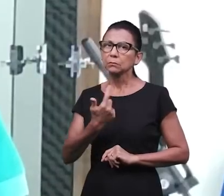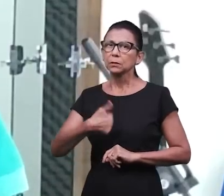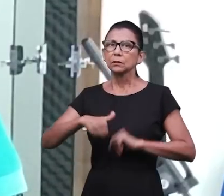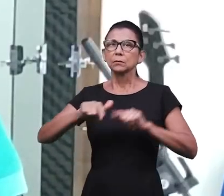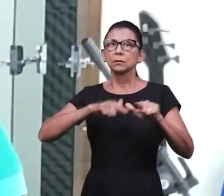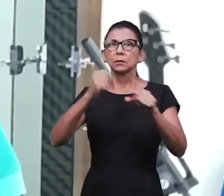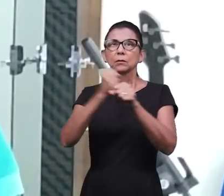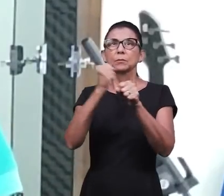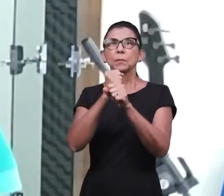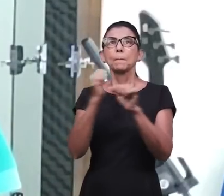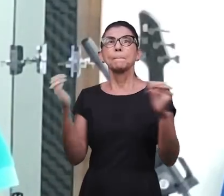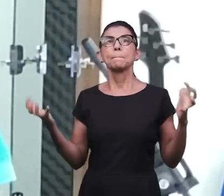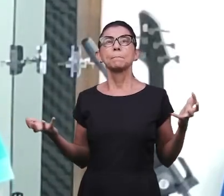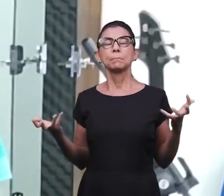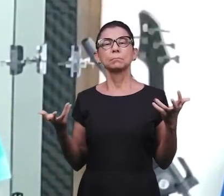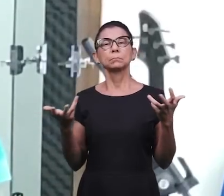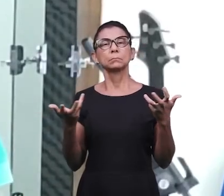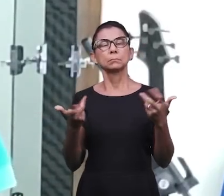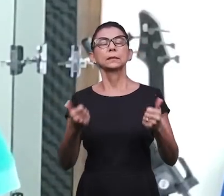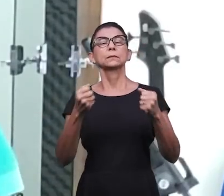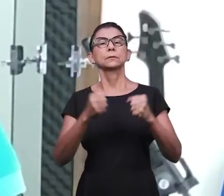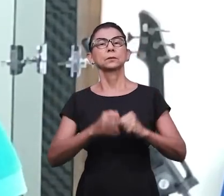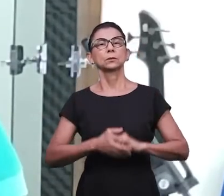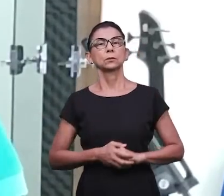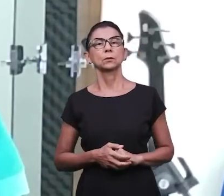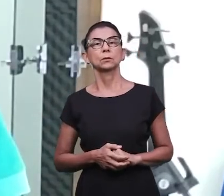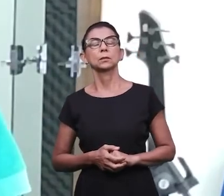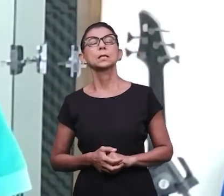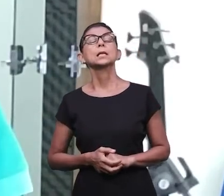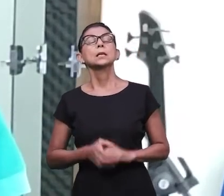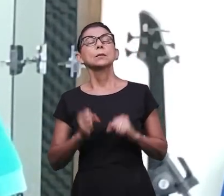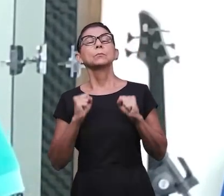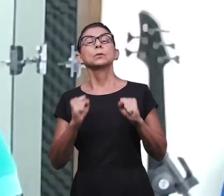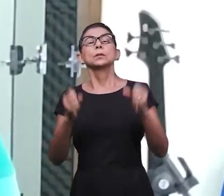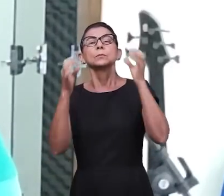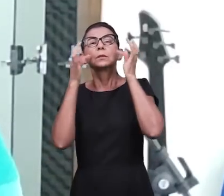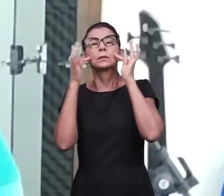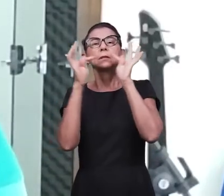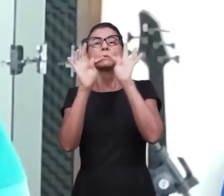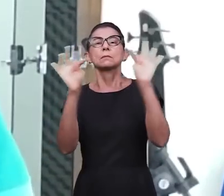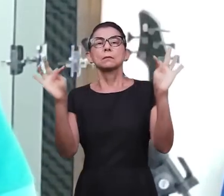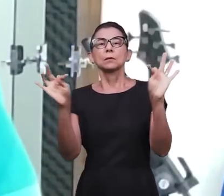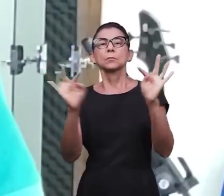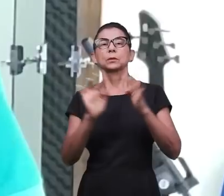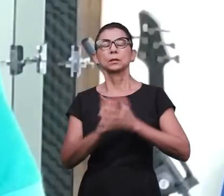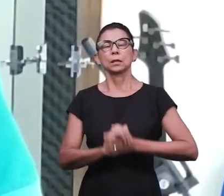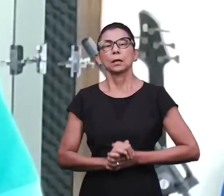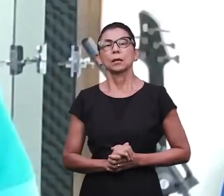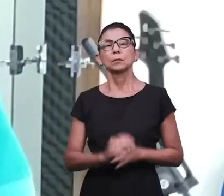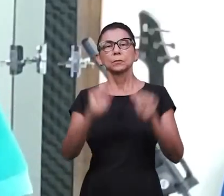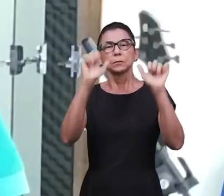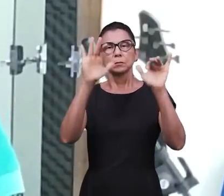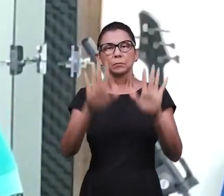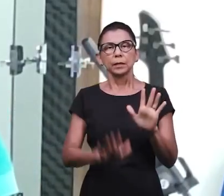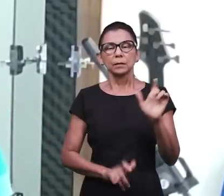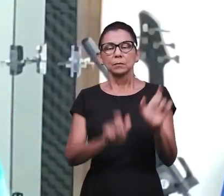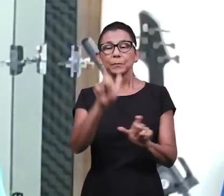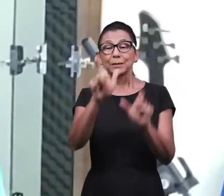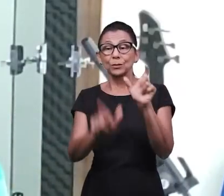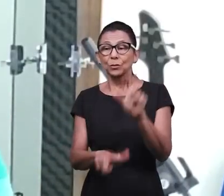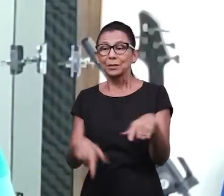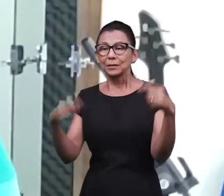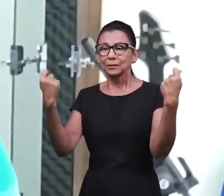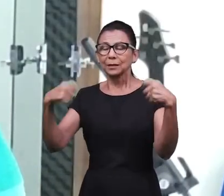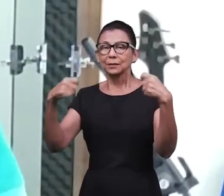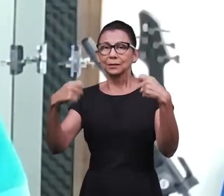obra maravilhosa, conseguimos falar para muitas pessoas que necessitavam de uma grande salvação, de uma grande experiência